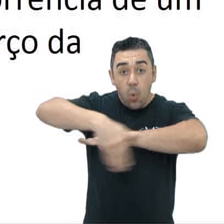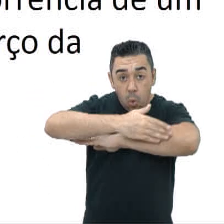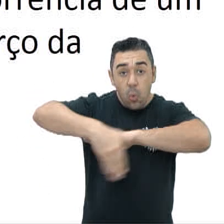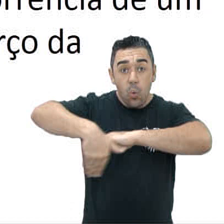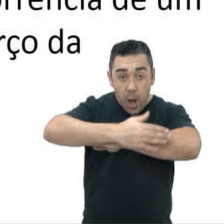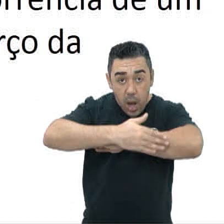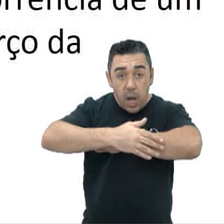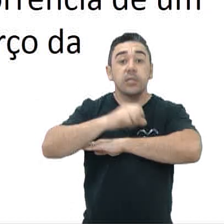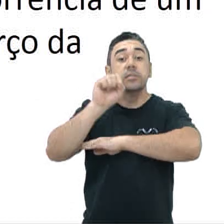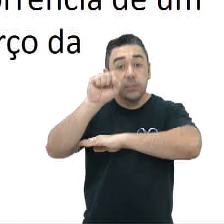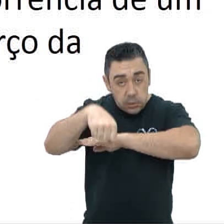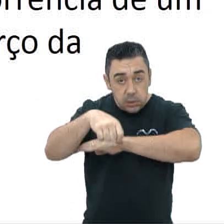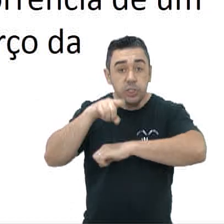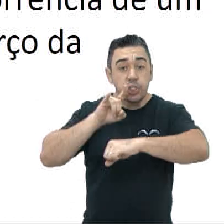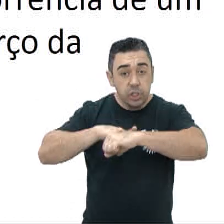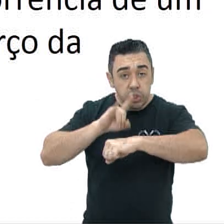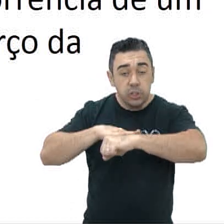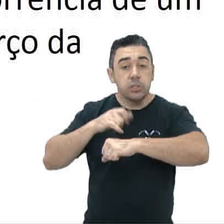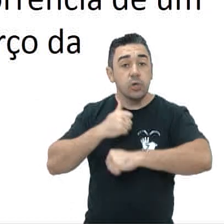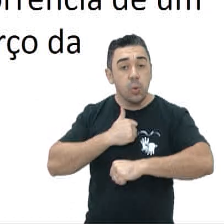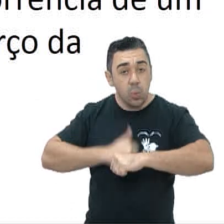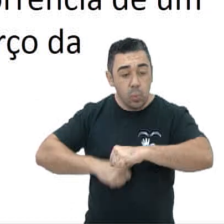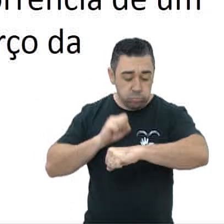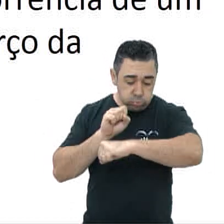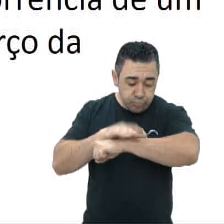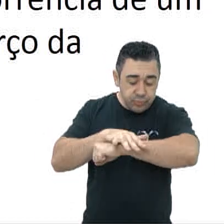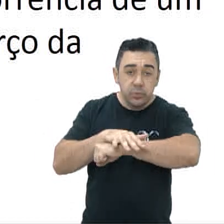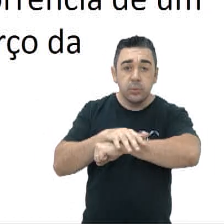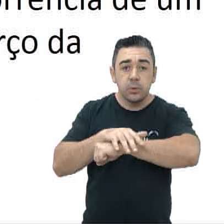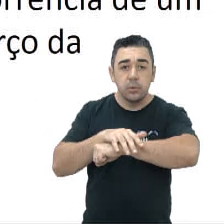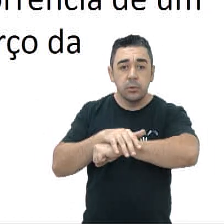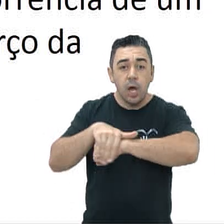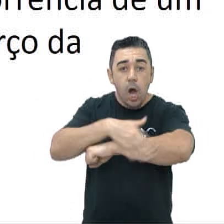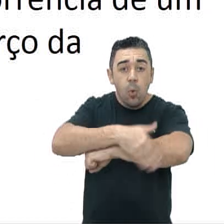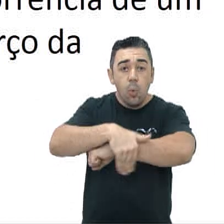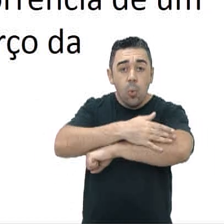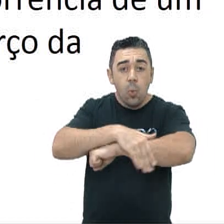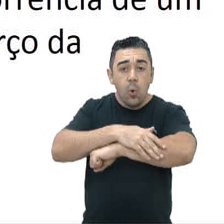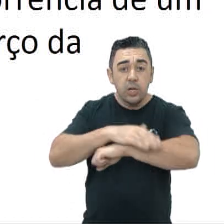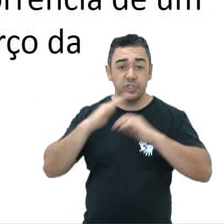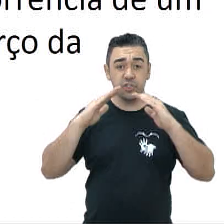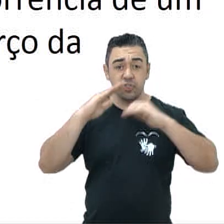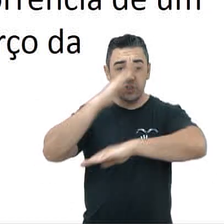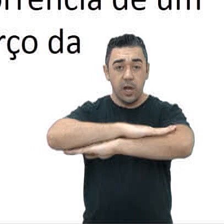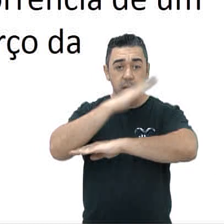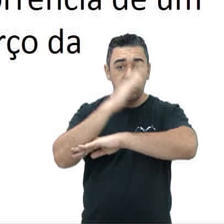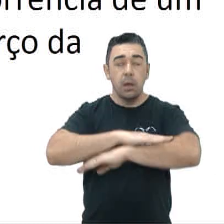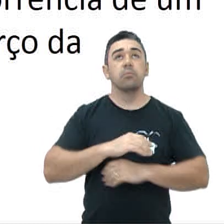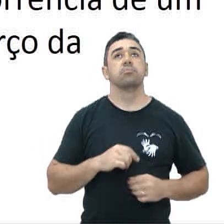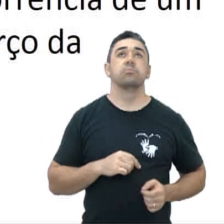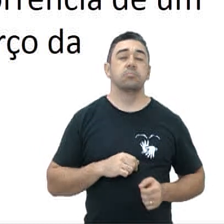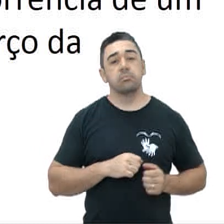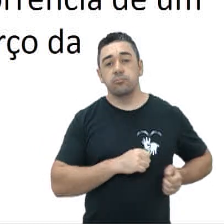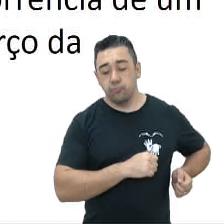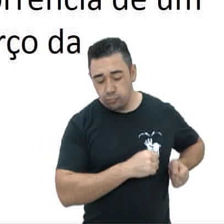dejetos fisiológicos, urina e fezes. Tudo eles jogavam pela janelinha de casa. Daí a pessoa, às vezes descalça, pisava em cima das fezes